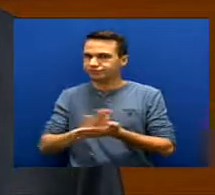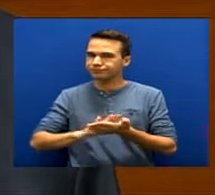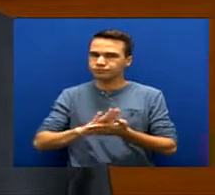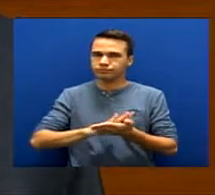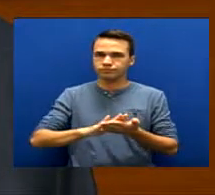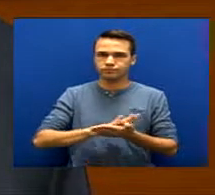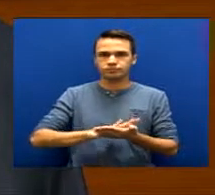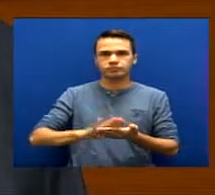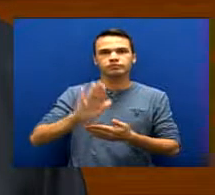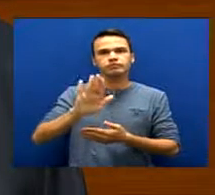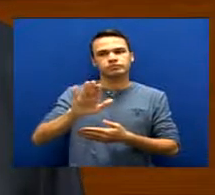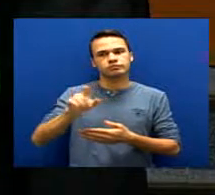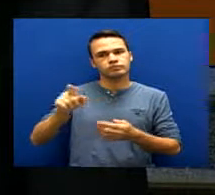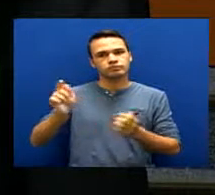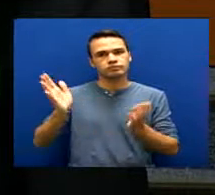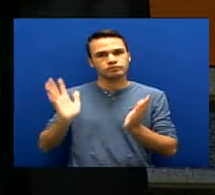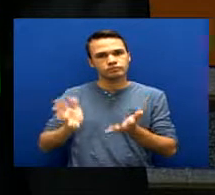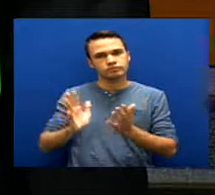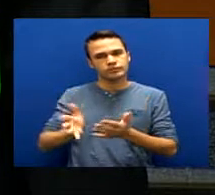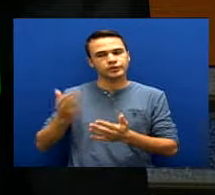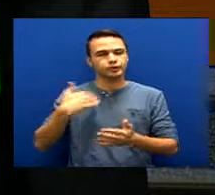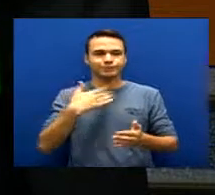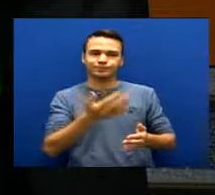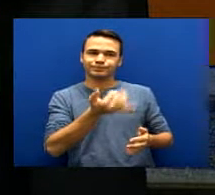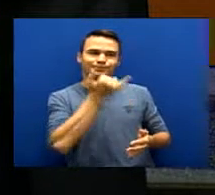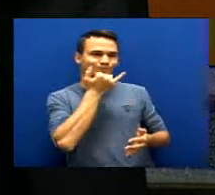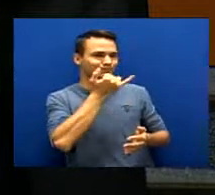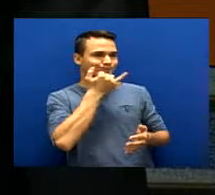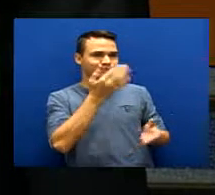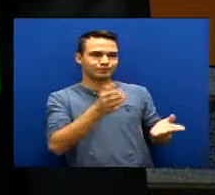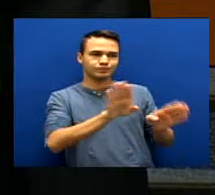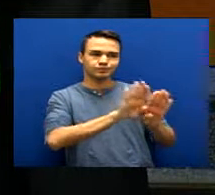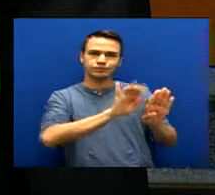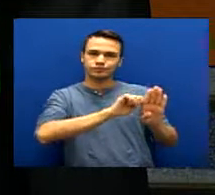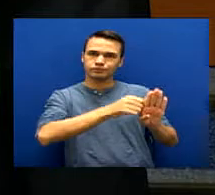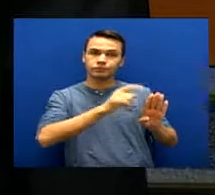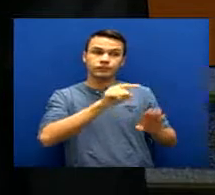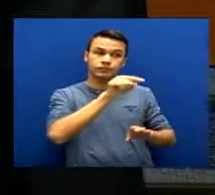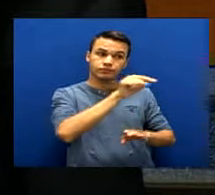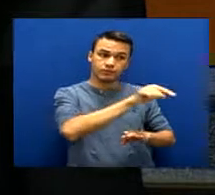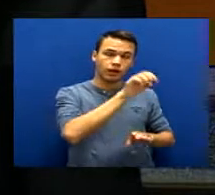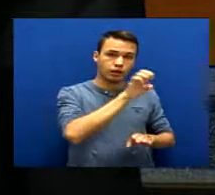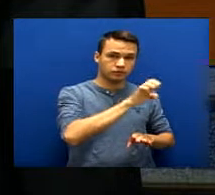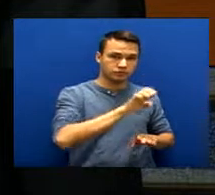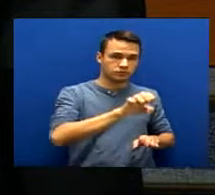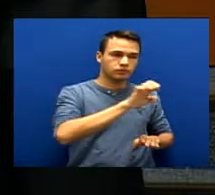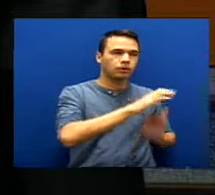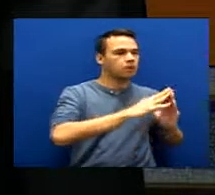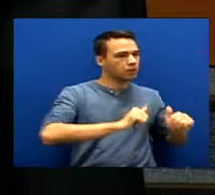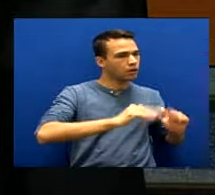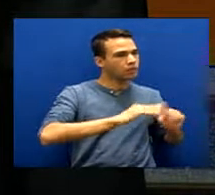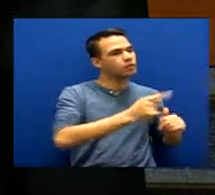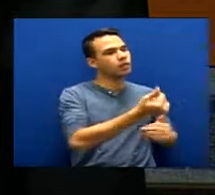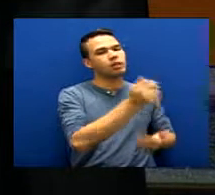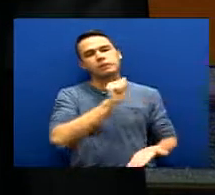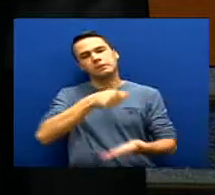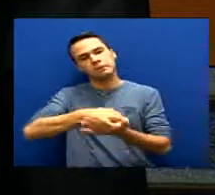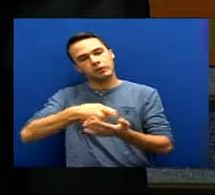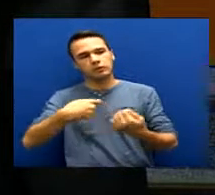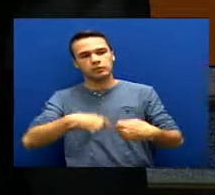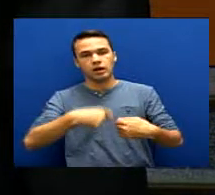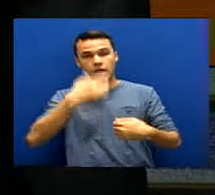Que resulta em cidadania. Isso é lucro social, justiça social, que nós lutamos e trabalhamos noite e